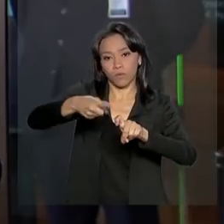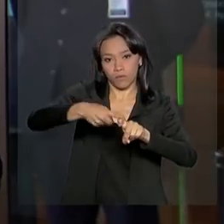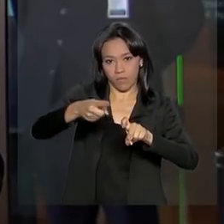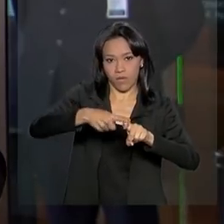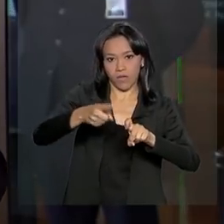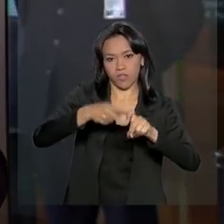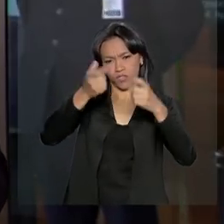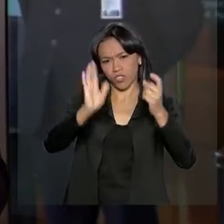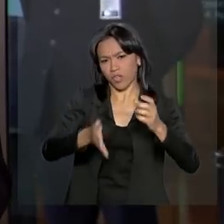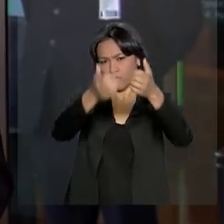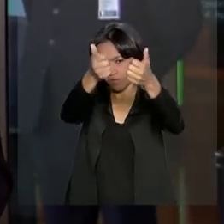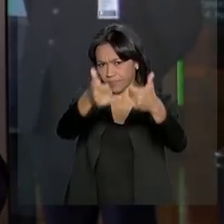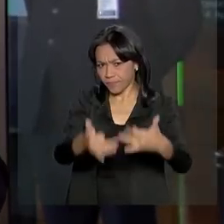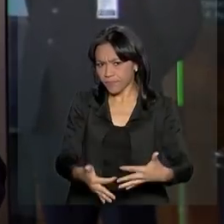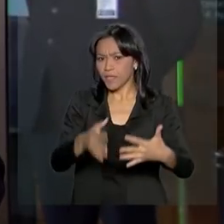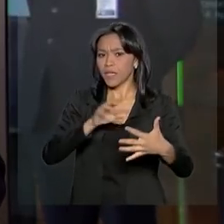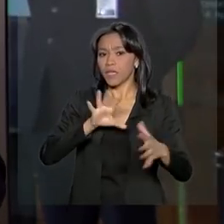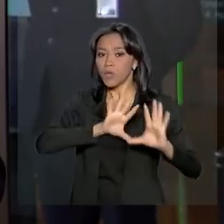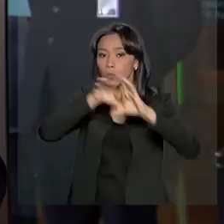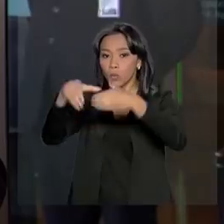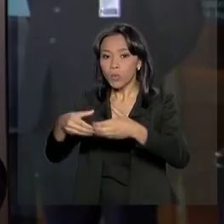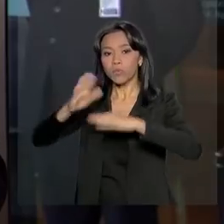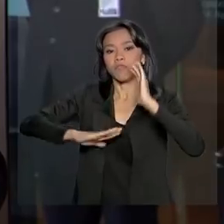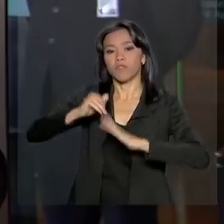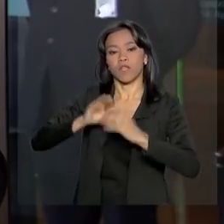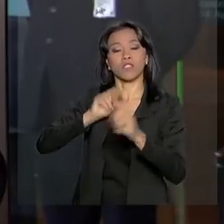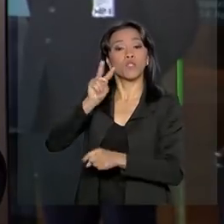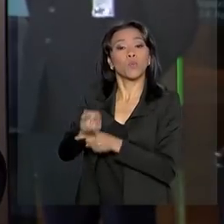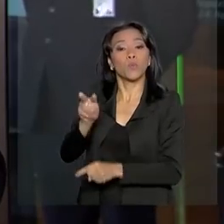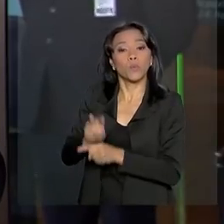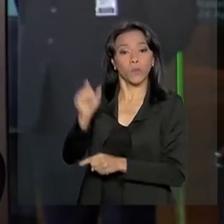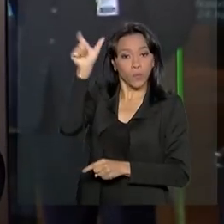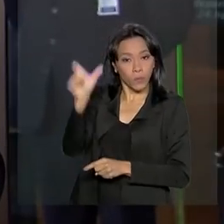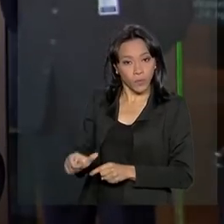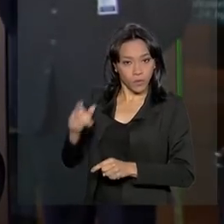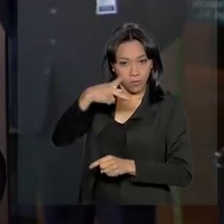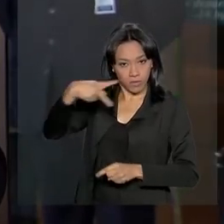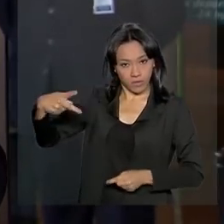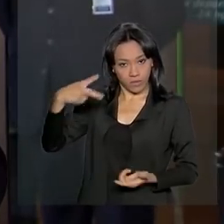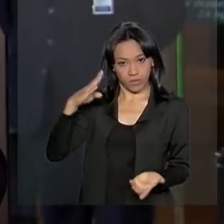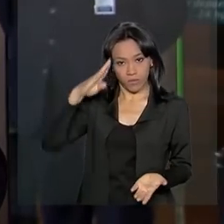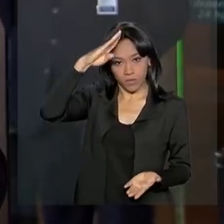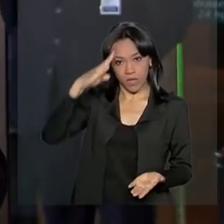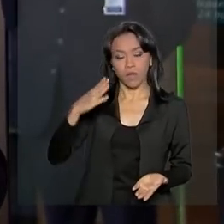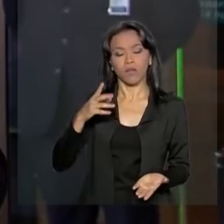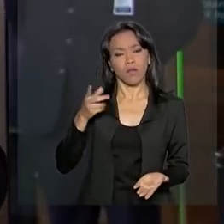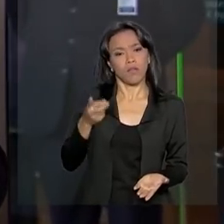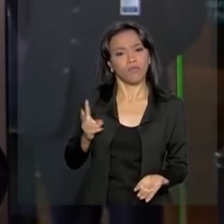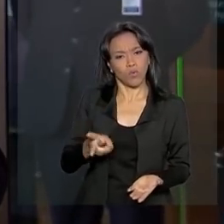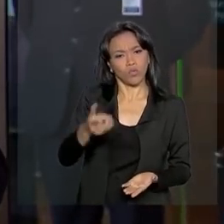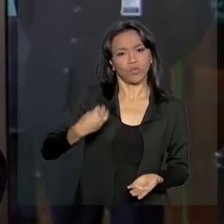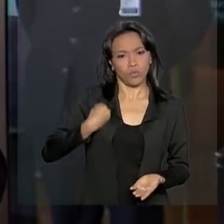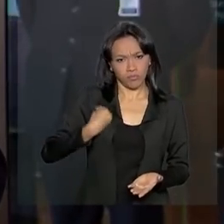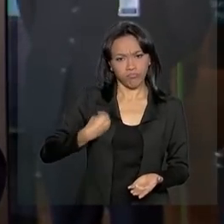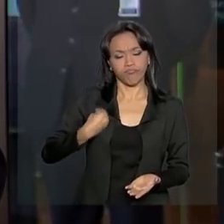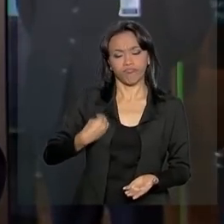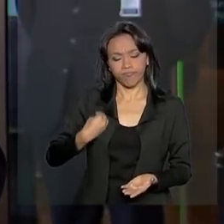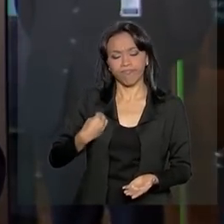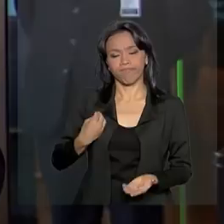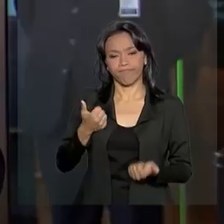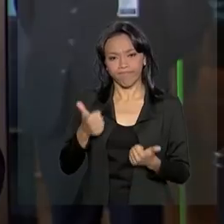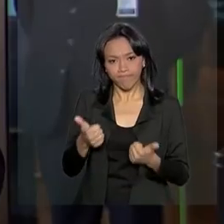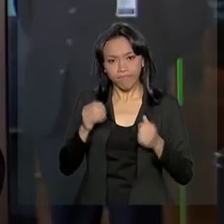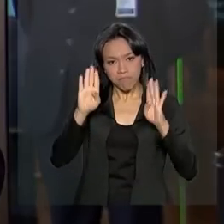equipe multidisciplinar que cuida do presidente da República, ele permanece estável, sem nenhum tipo